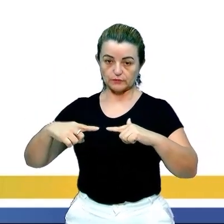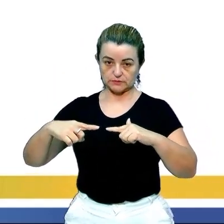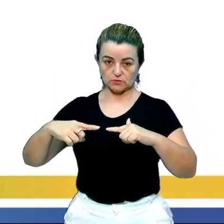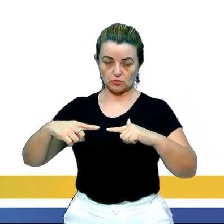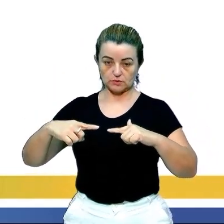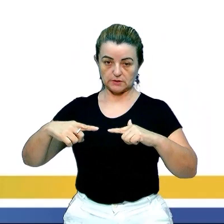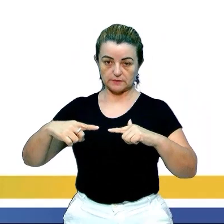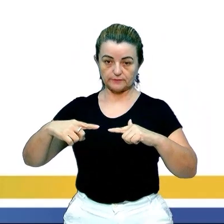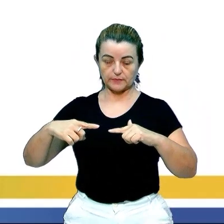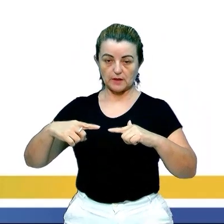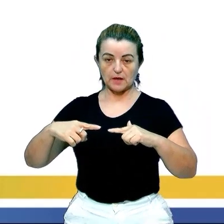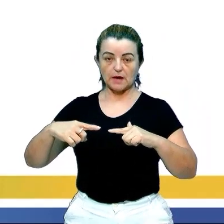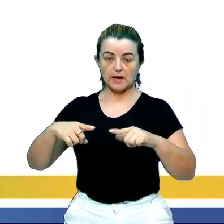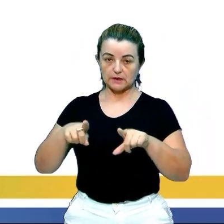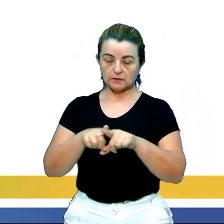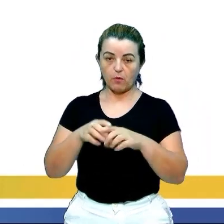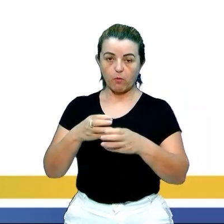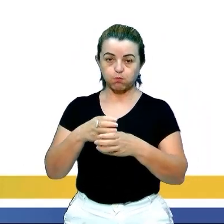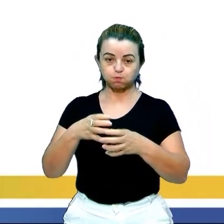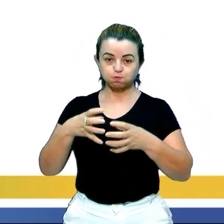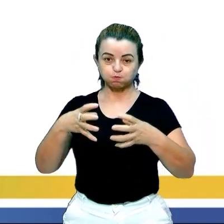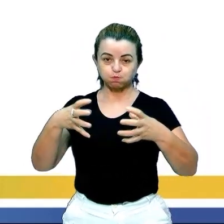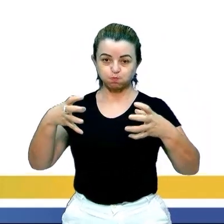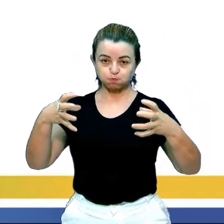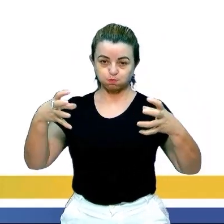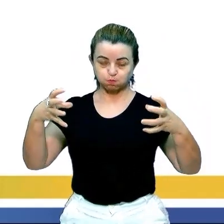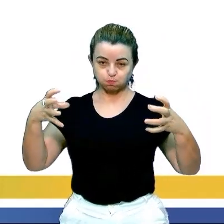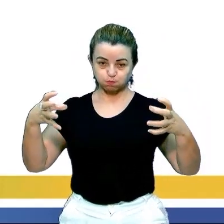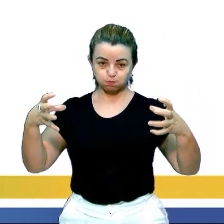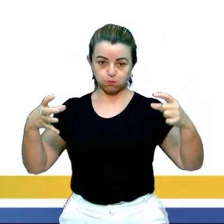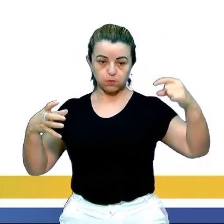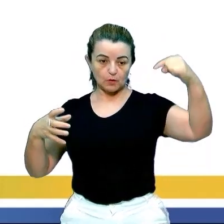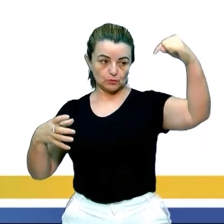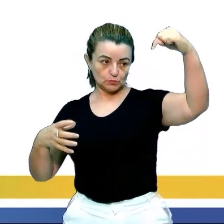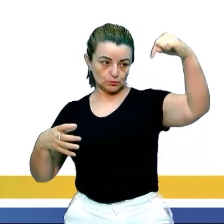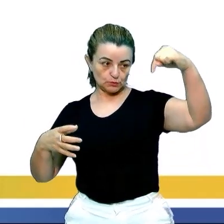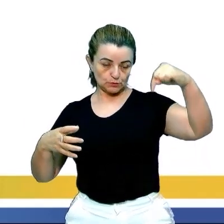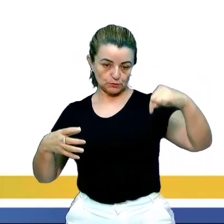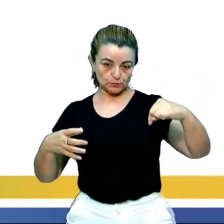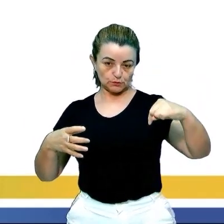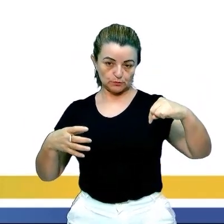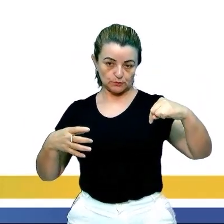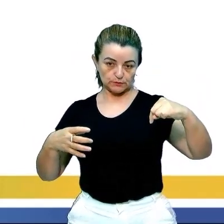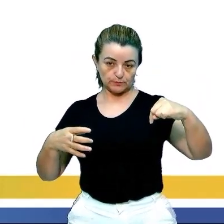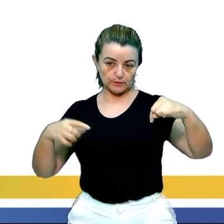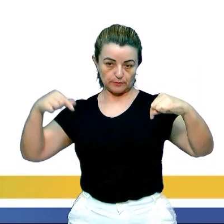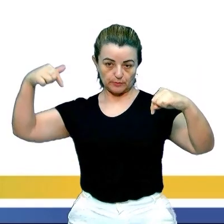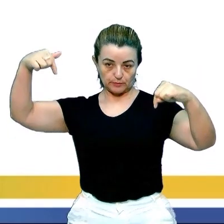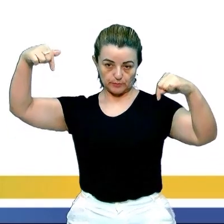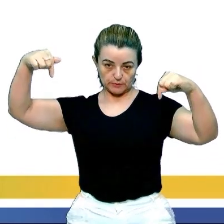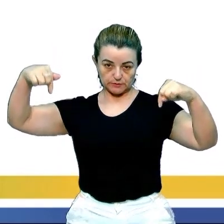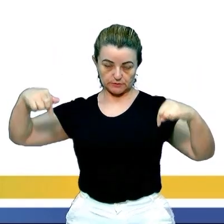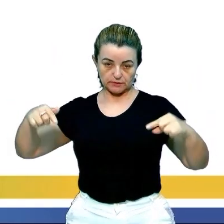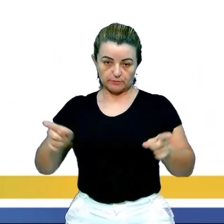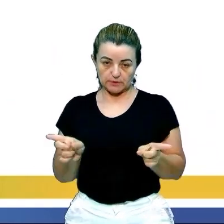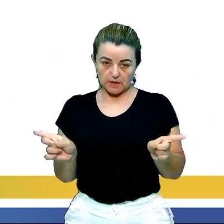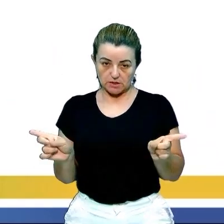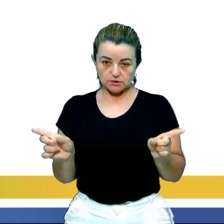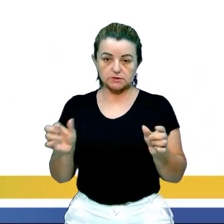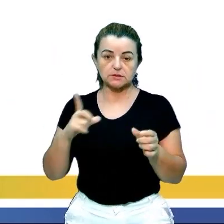E com relação ao volume, também é de cima para baixo, só que agora é do centro para as extremidades.